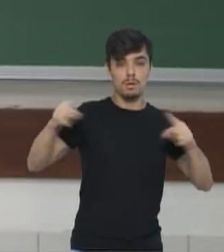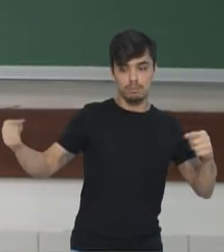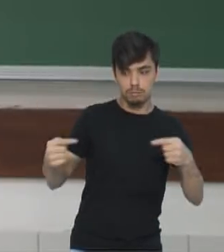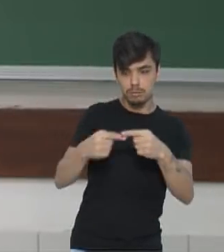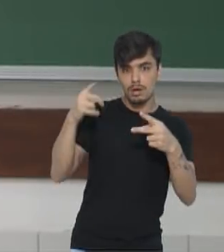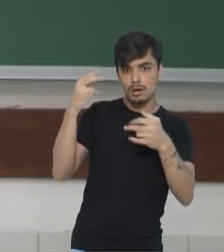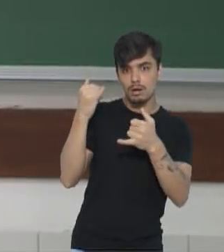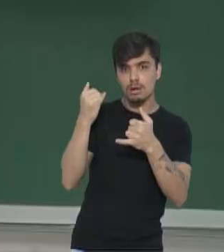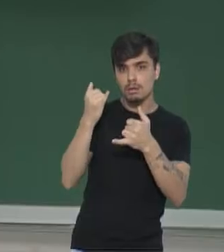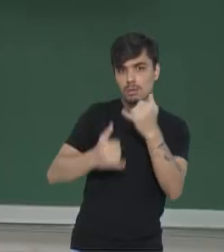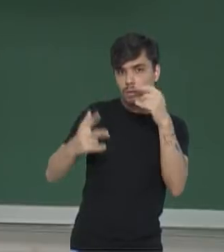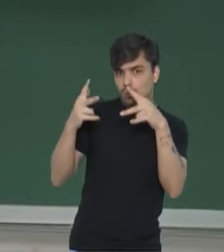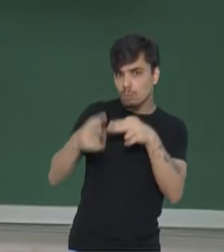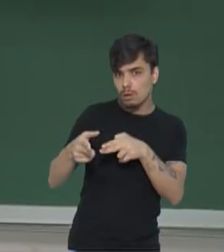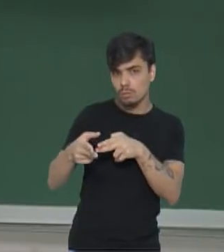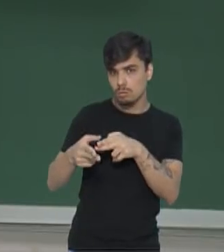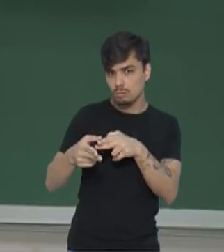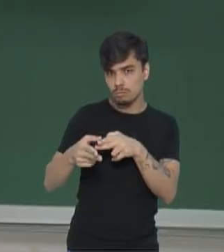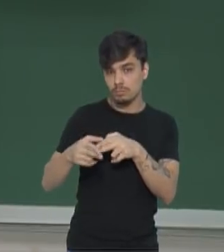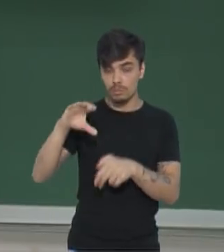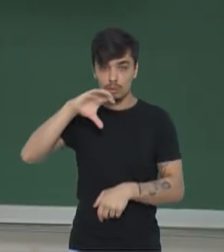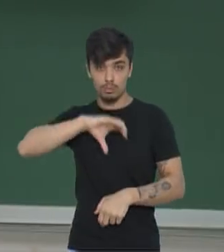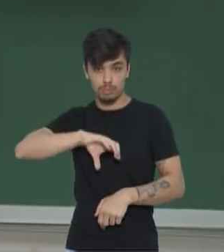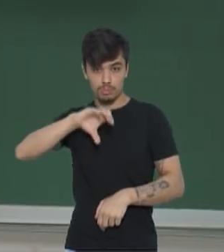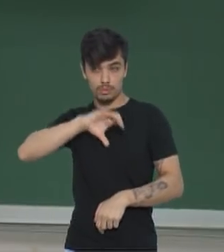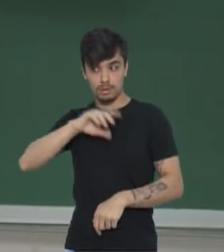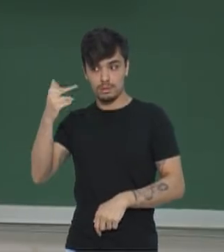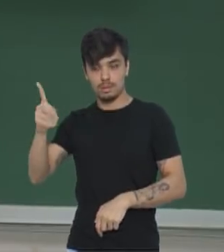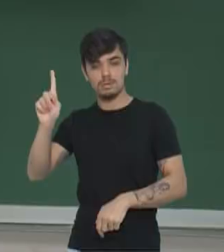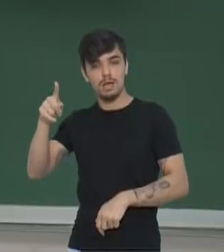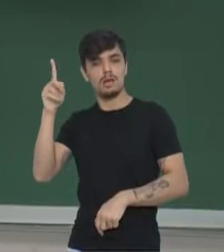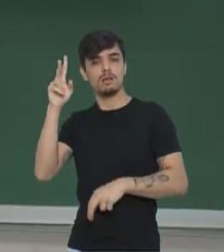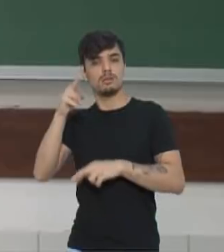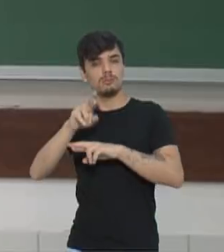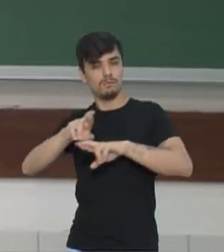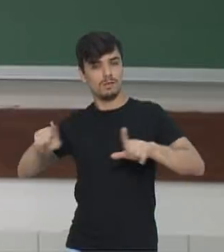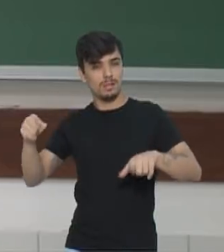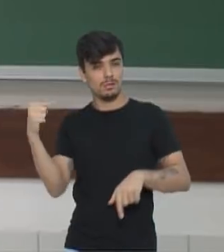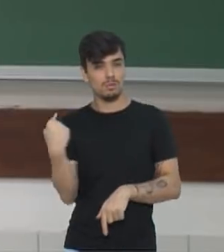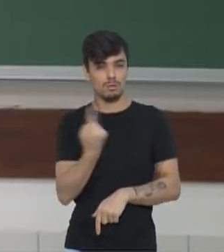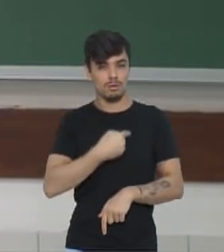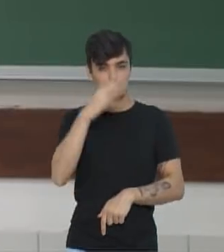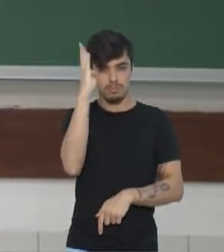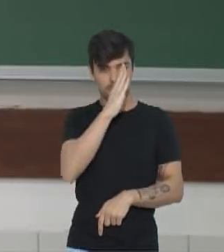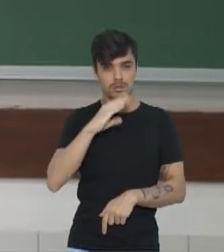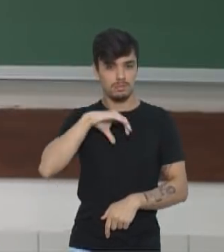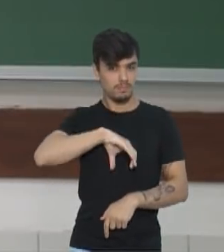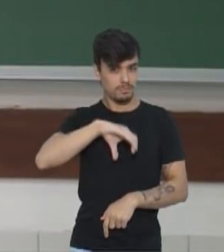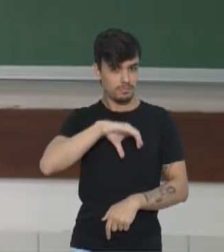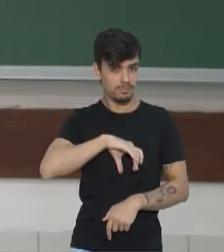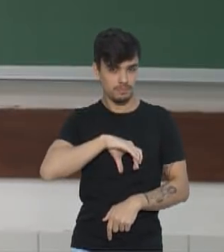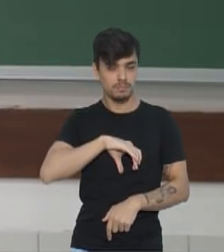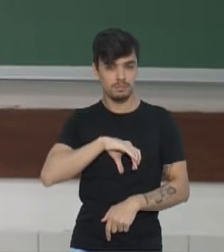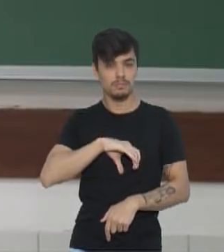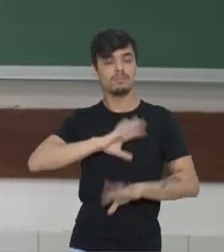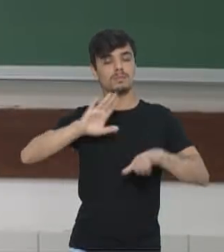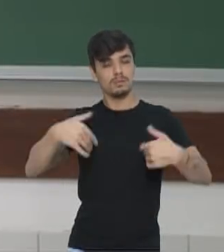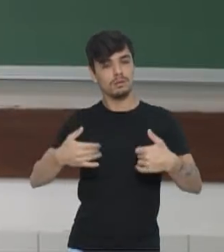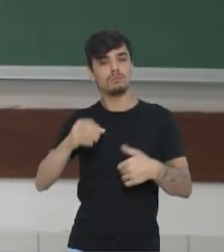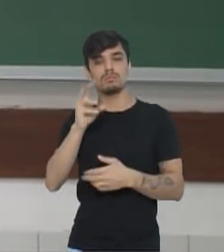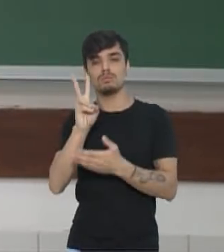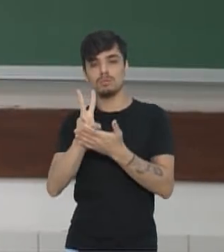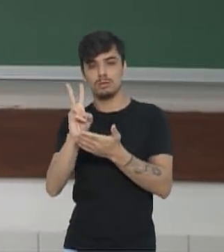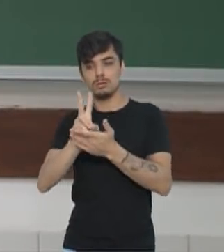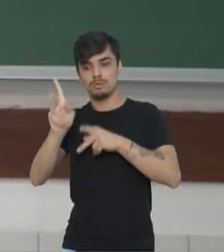exatamente. É um pouco difícil interpretar o português dele, a maneira de falar. E entre os indígenas, isso também você vai ter diferenças entre